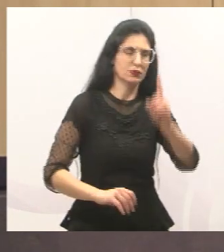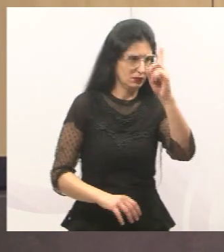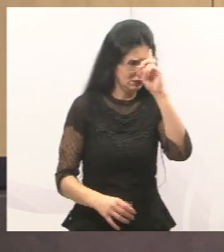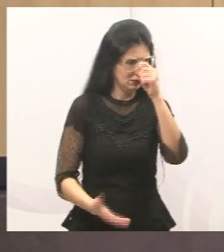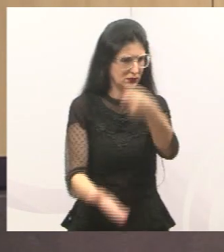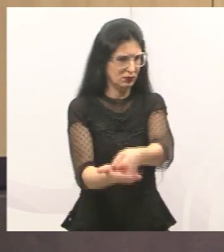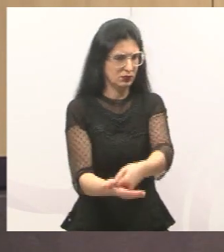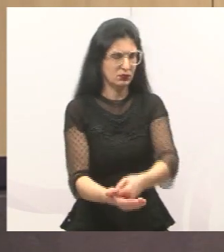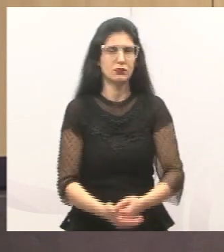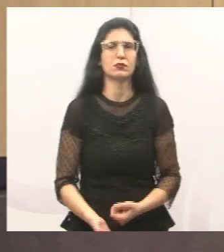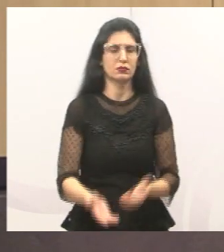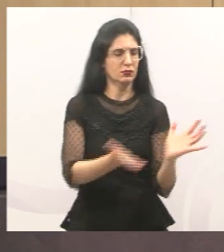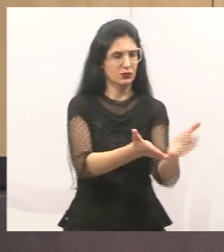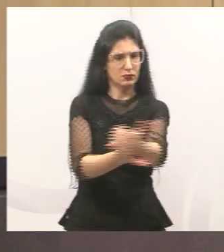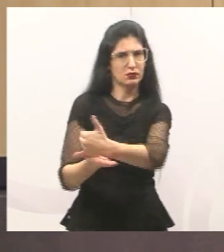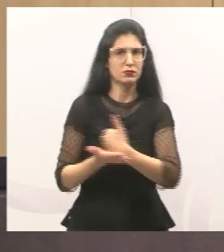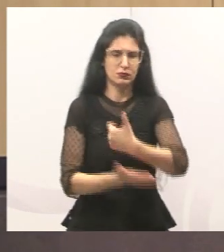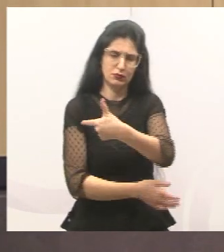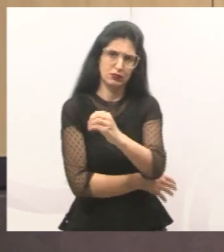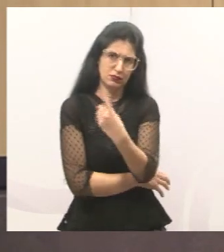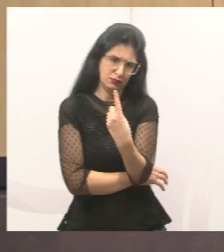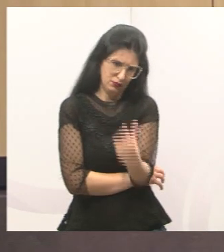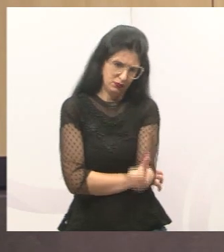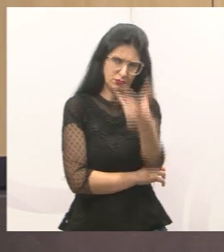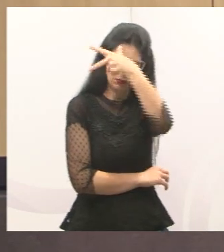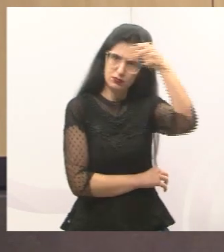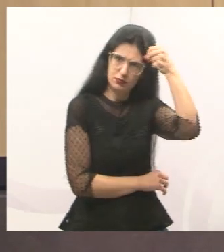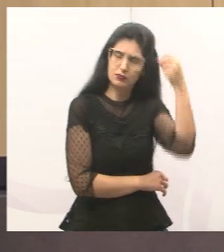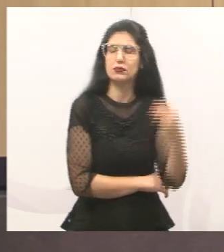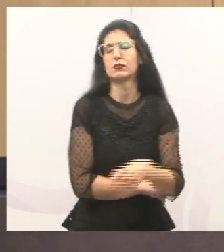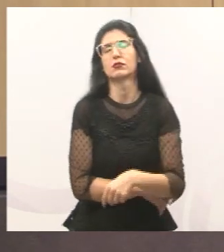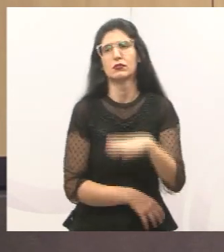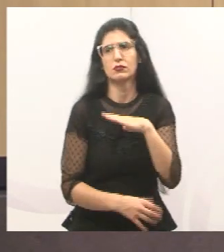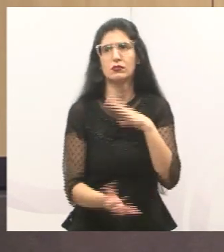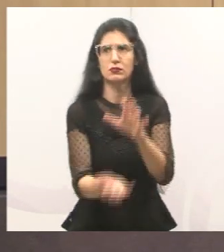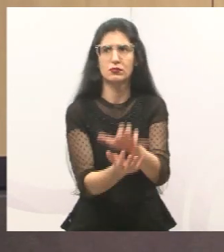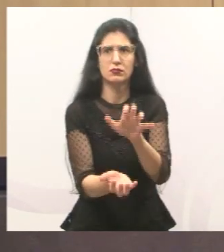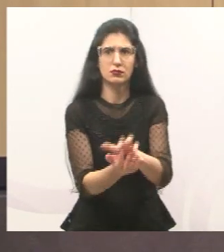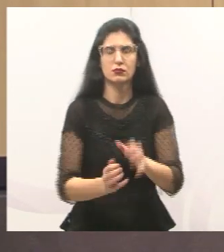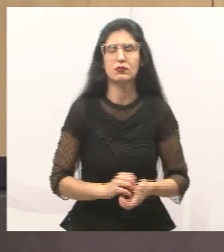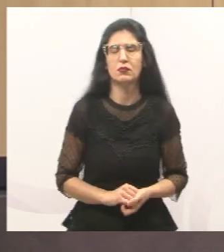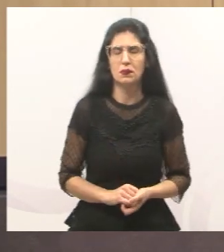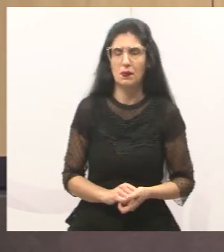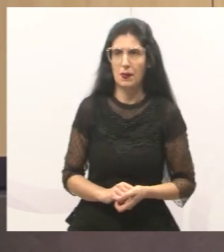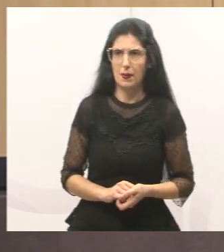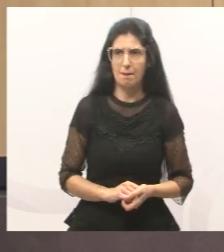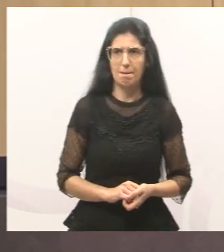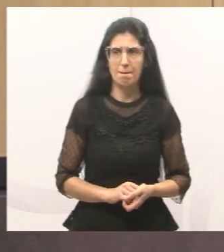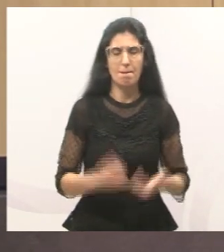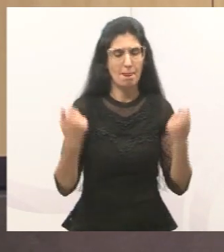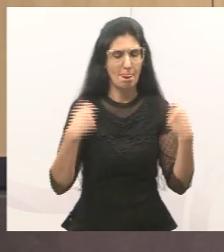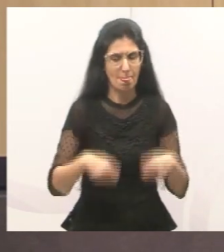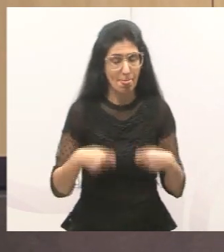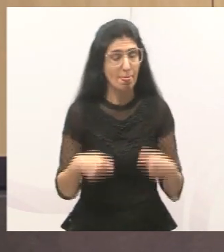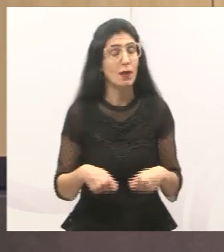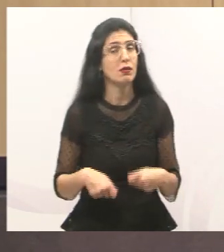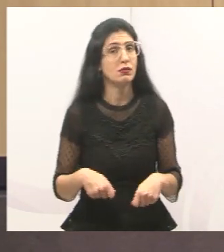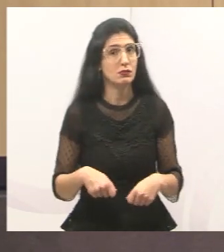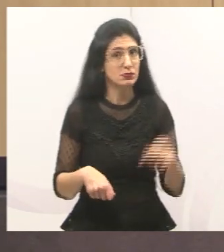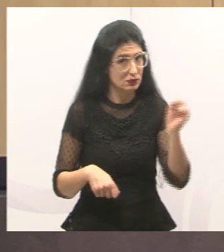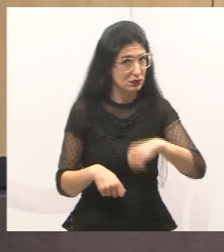de 2016 da Prefeitura Municipal de Jacareí. Necessário registro que esta